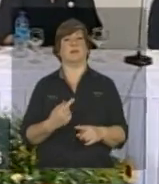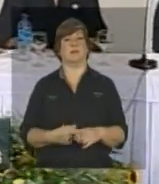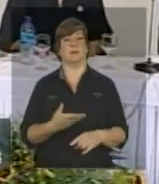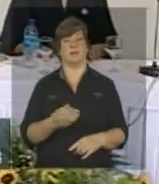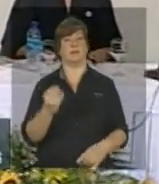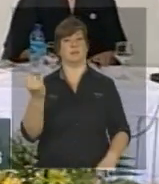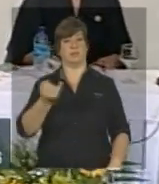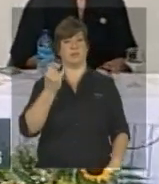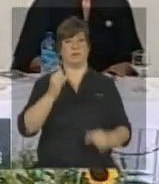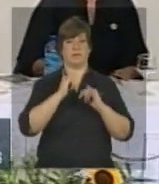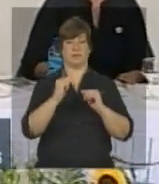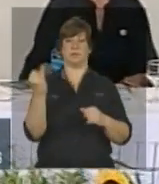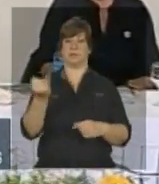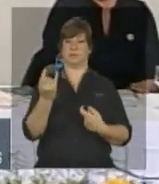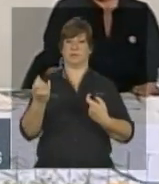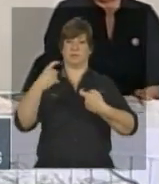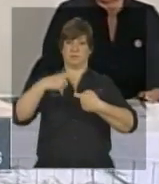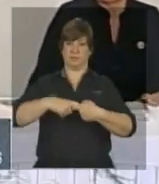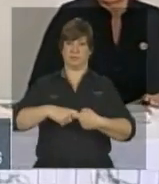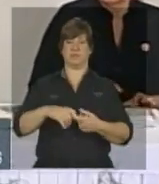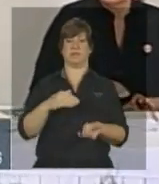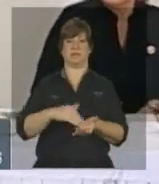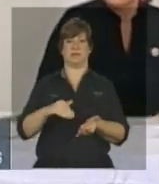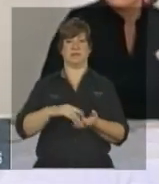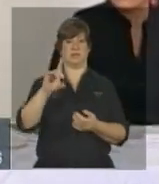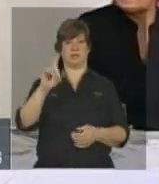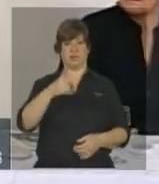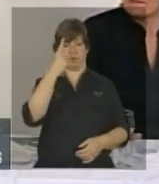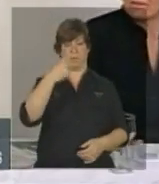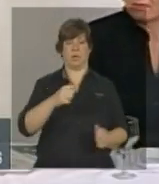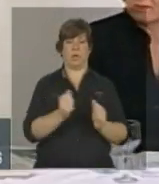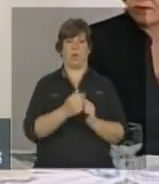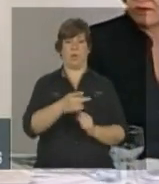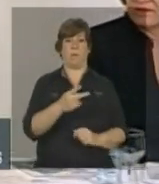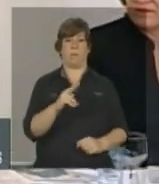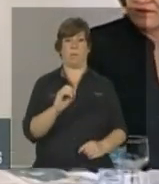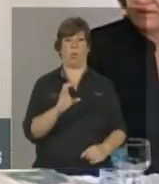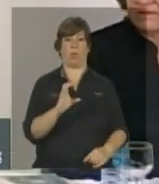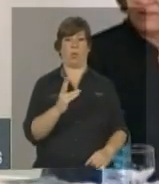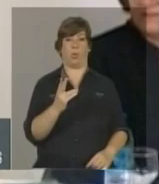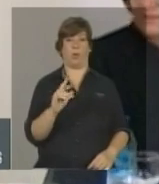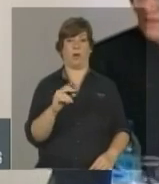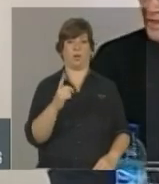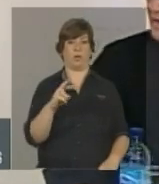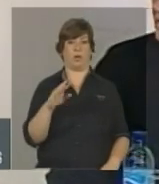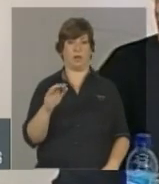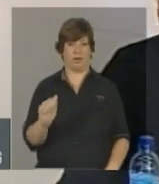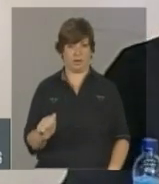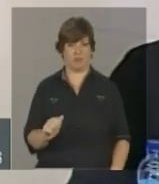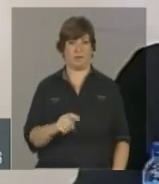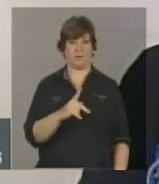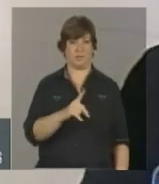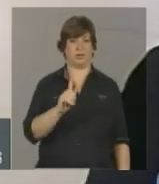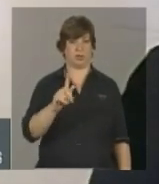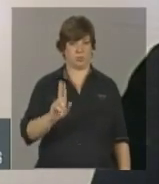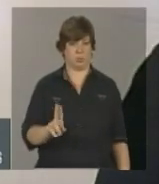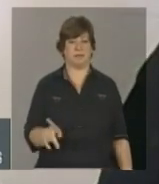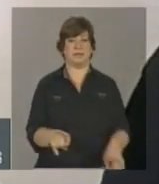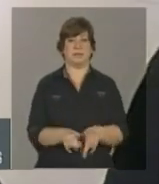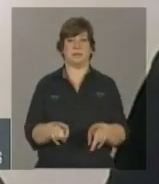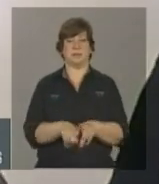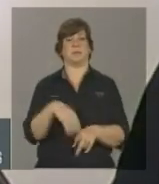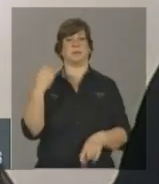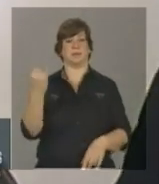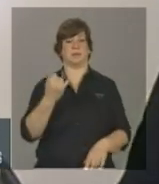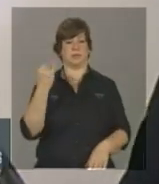a importância da parceria da Secretaria de Direitos Humanos com a Procuradoria-Geral da União e destacar também a formação